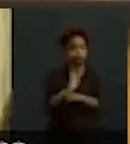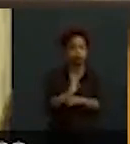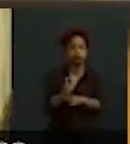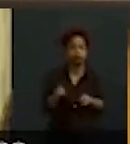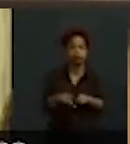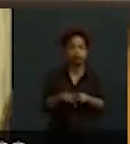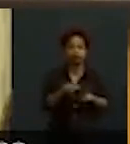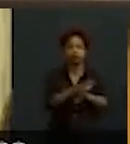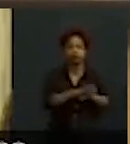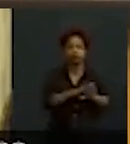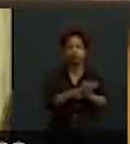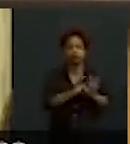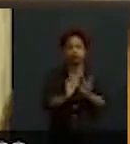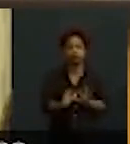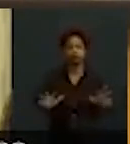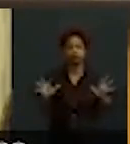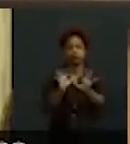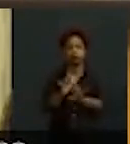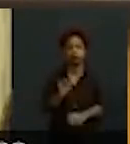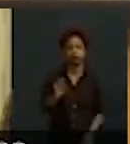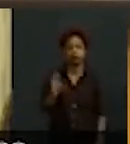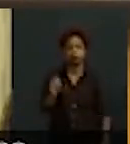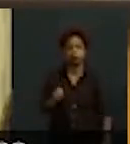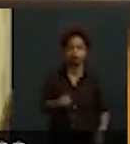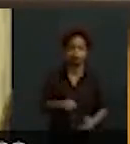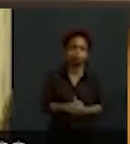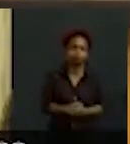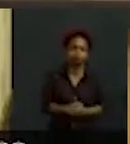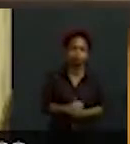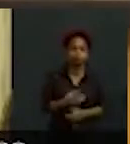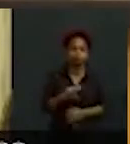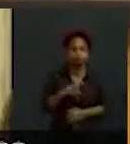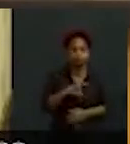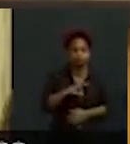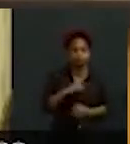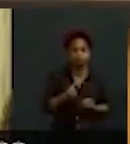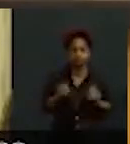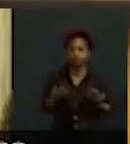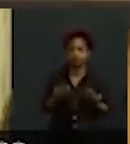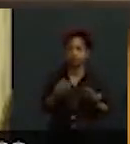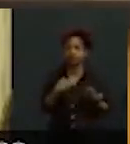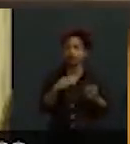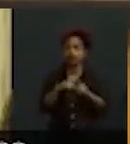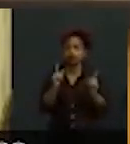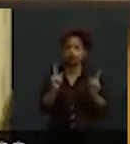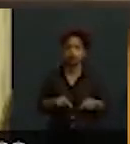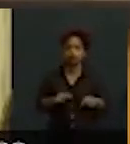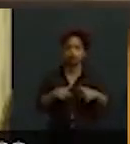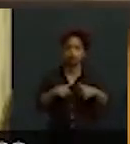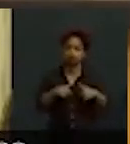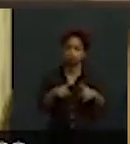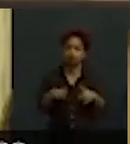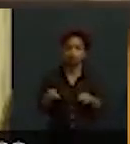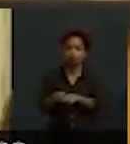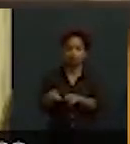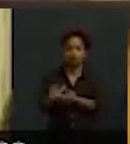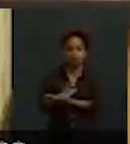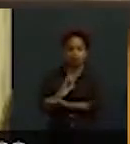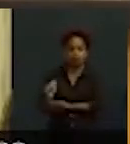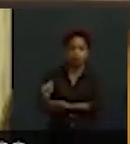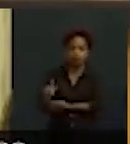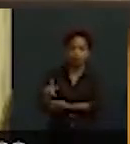fundo fosco. A medalha é concedida a servidores ativos, inativos